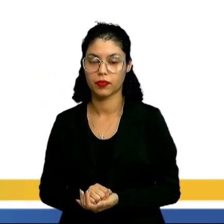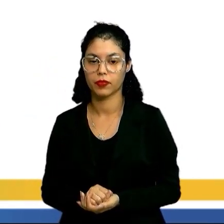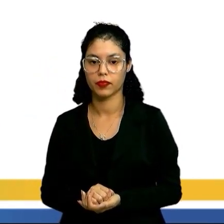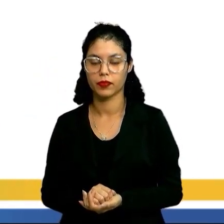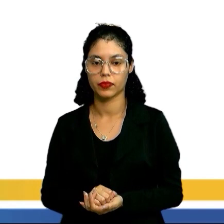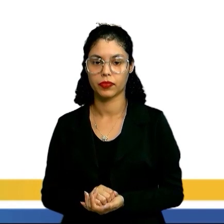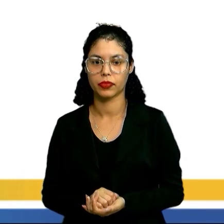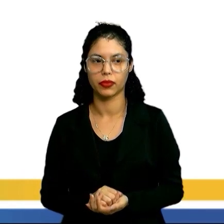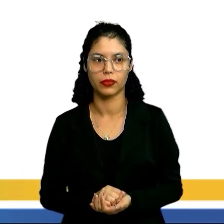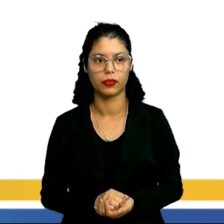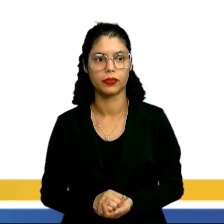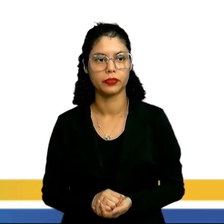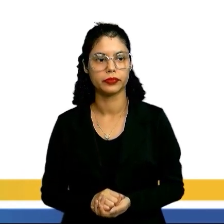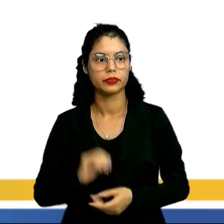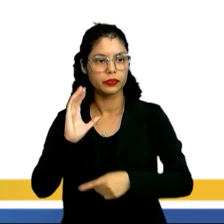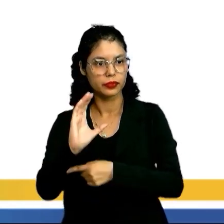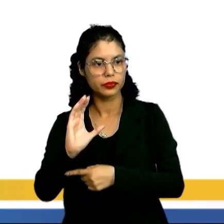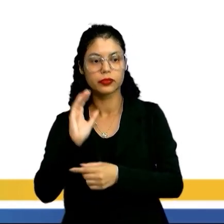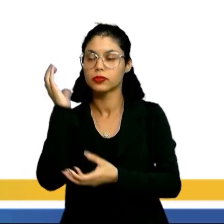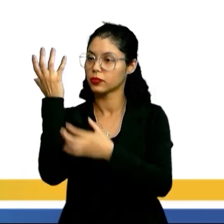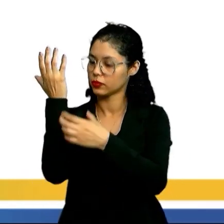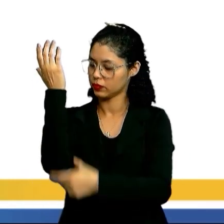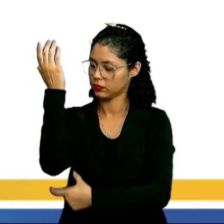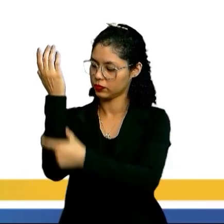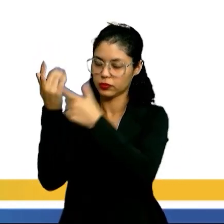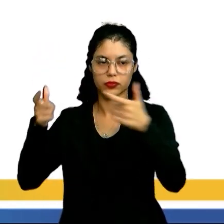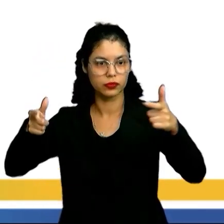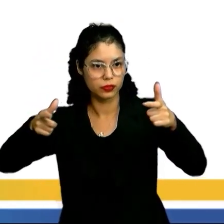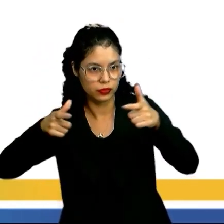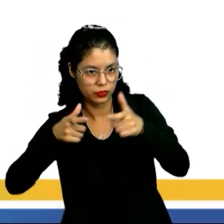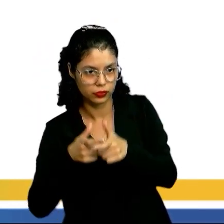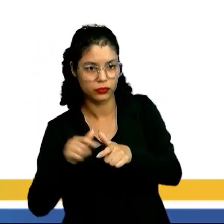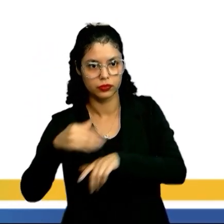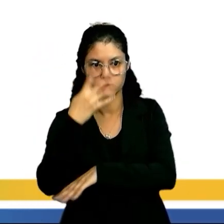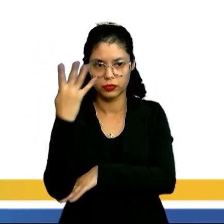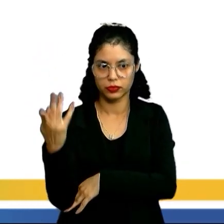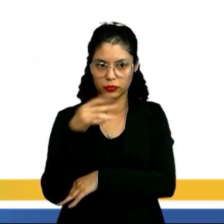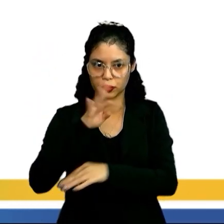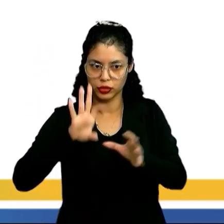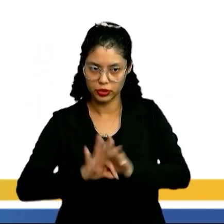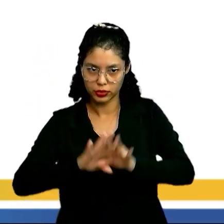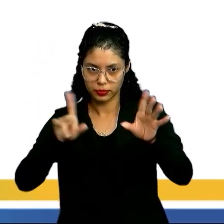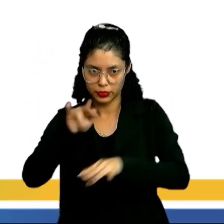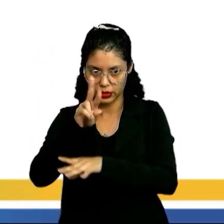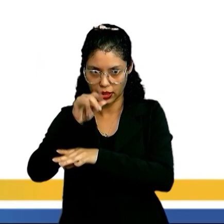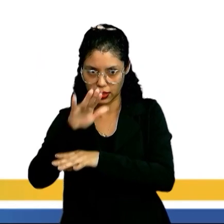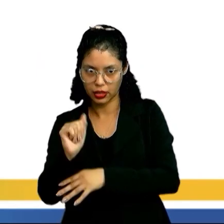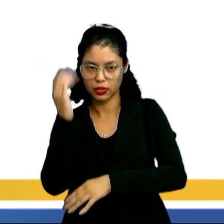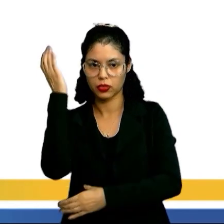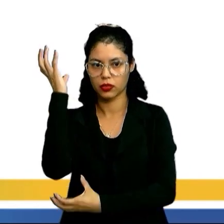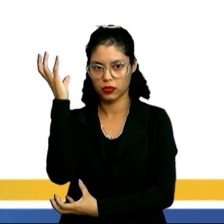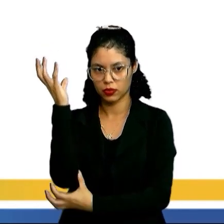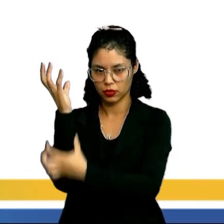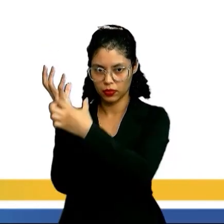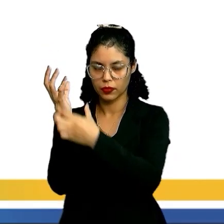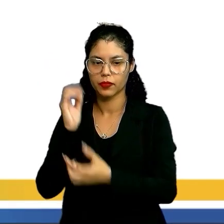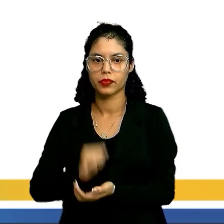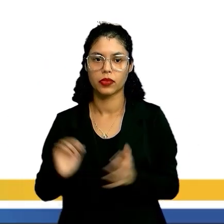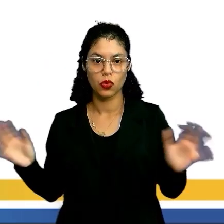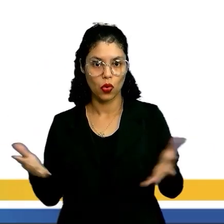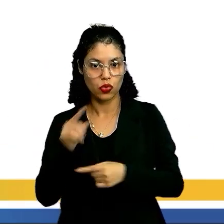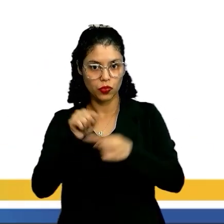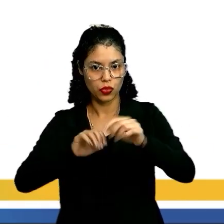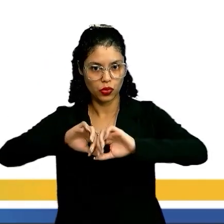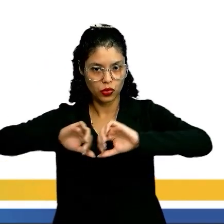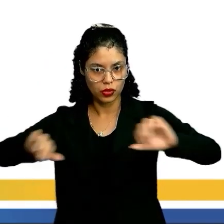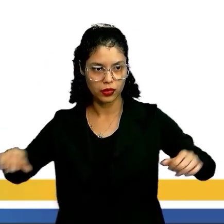das gemas laterais. Alternativa C. Do caule, diminui a quantidade de giberelinas no caule e